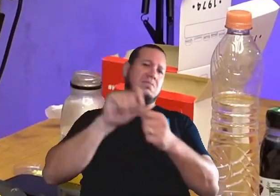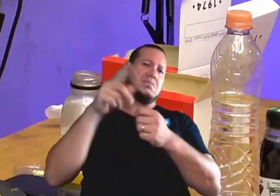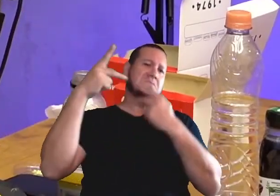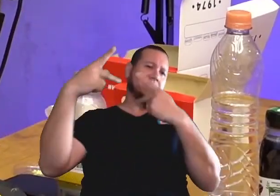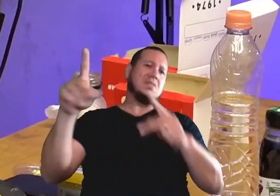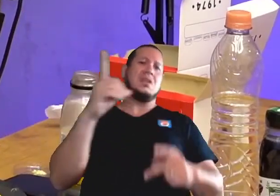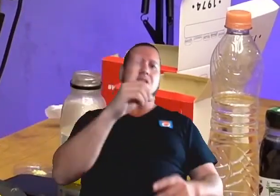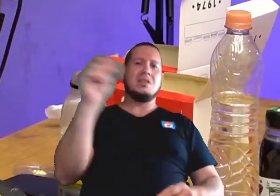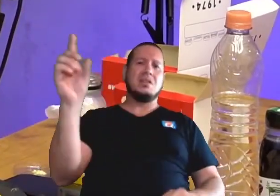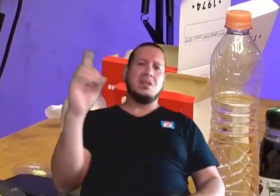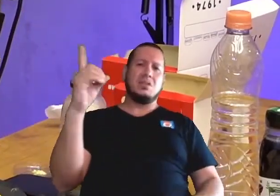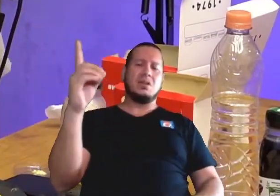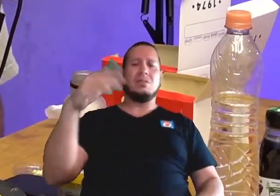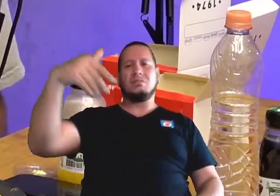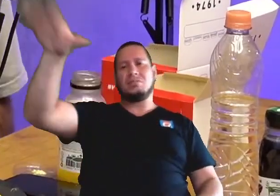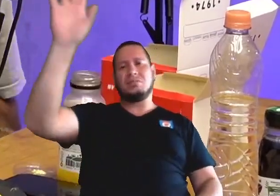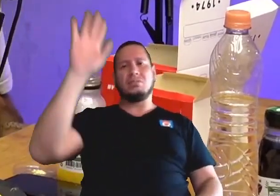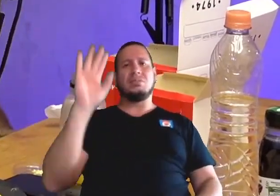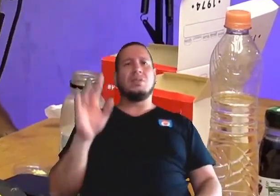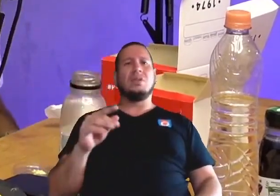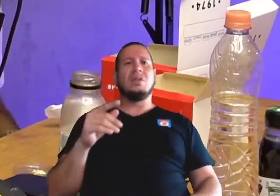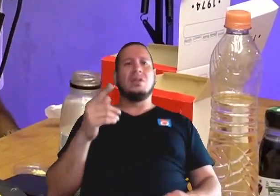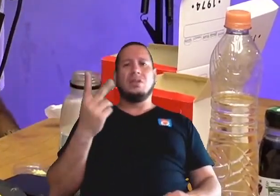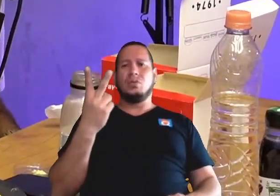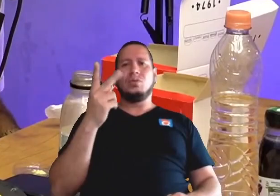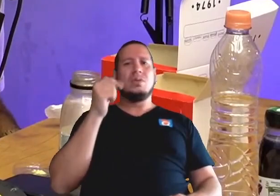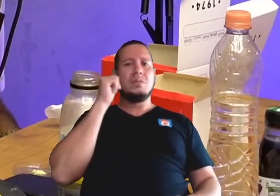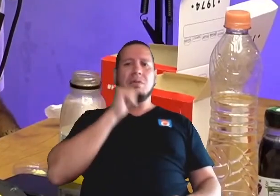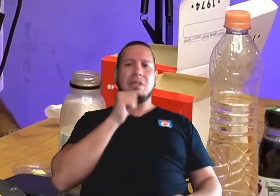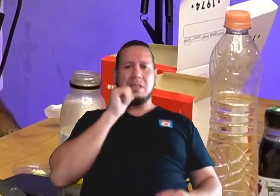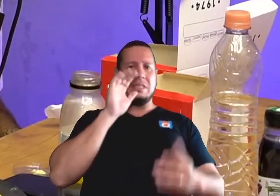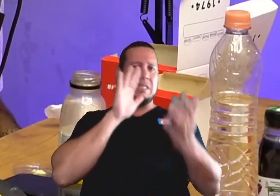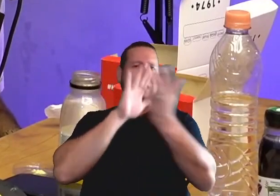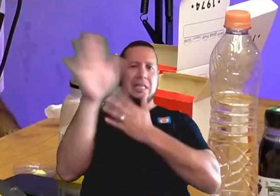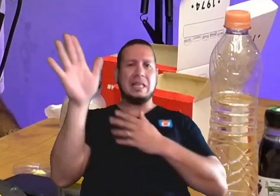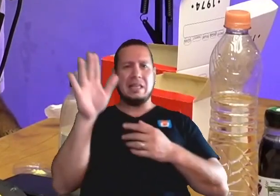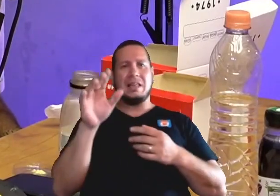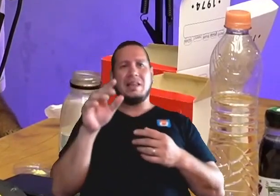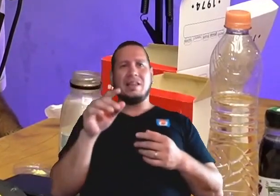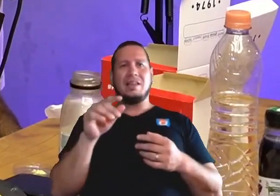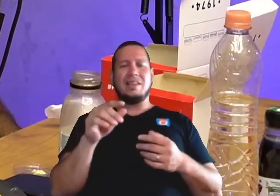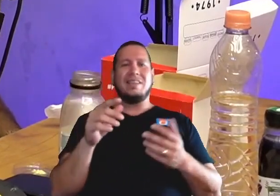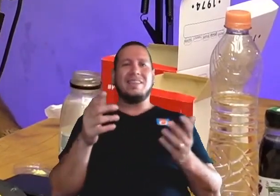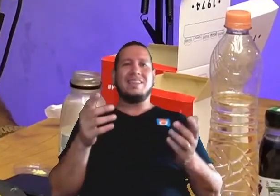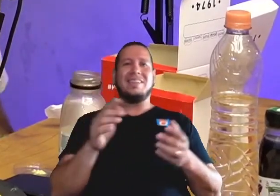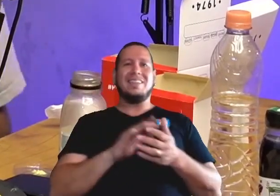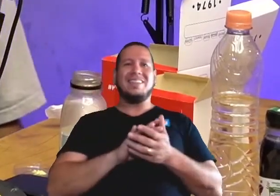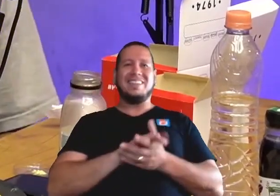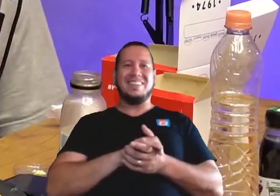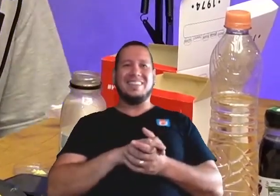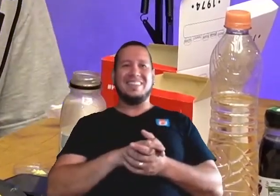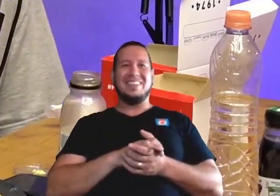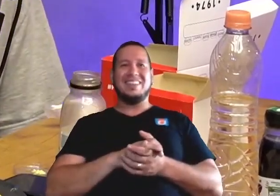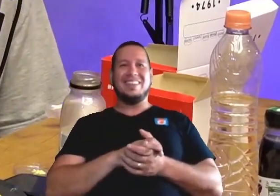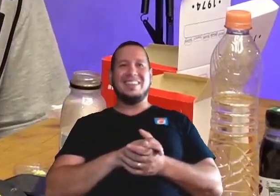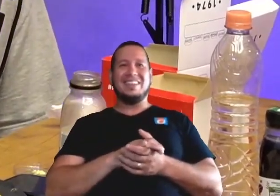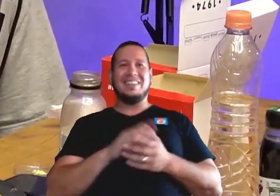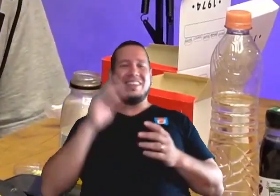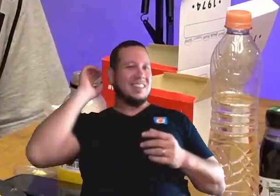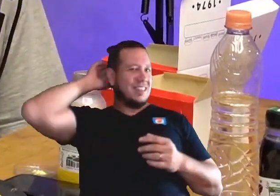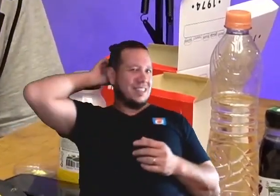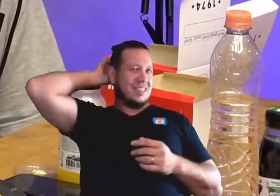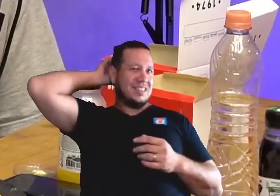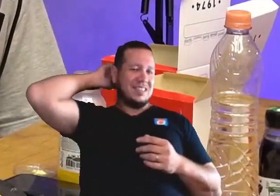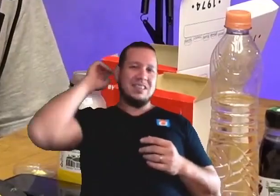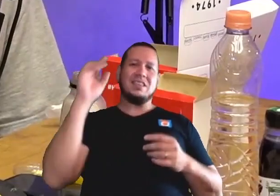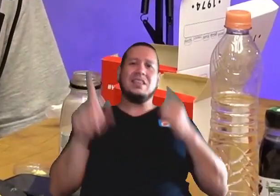fica que você embora tá bom aí ele catou foi quando a menina tá falei baixinho como se não fosse a ele foi que a pouco